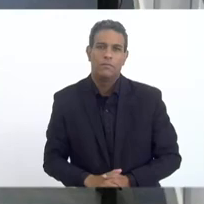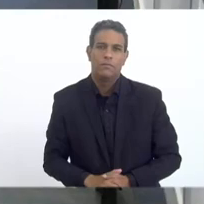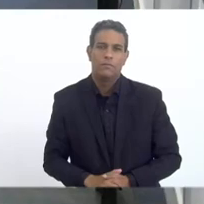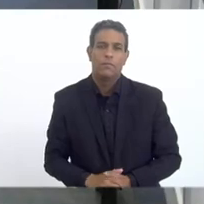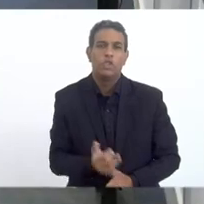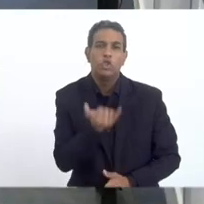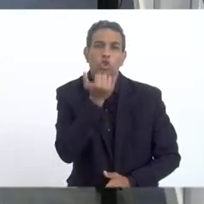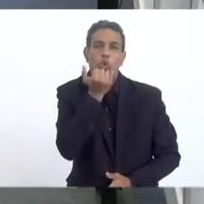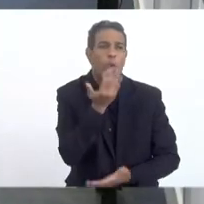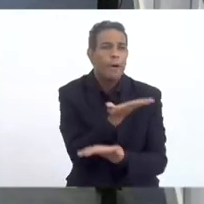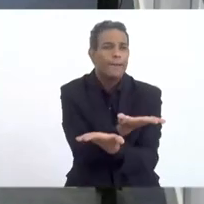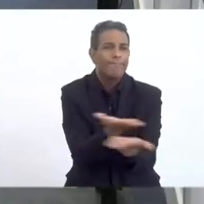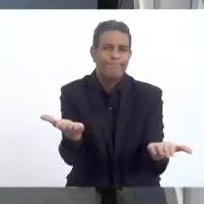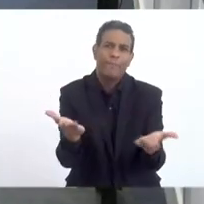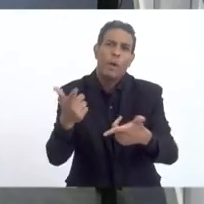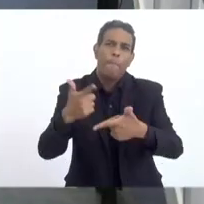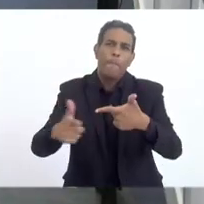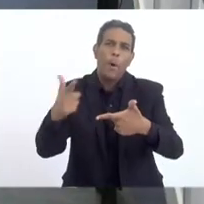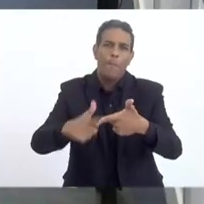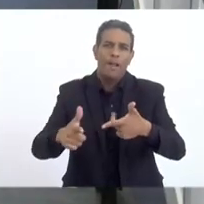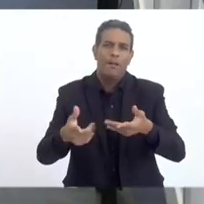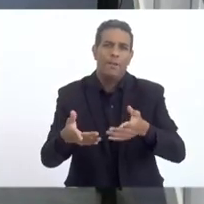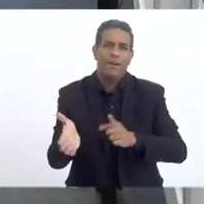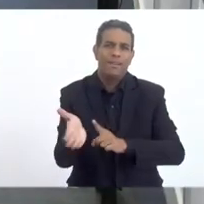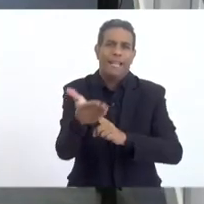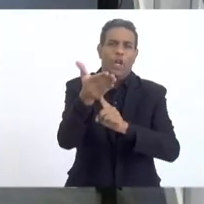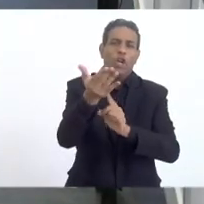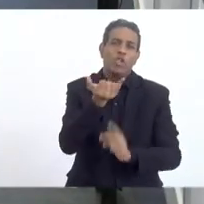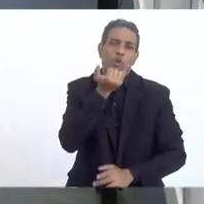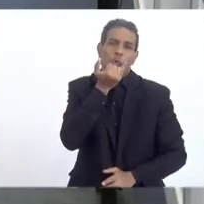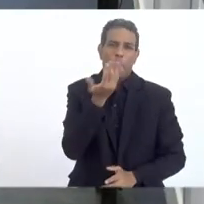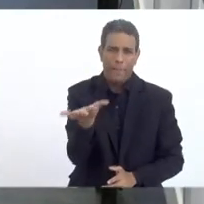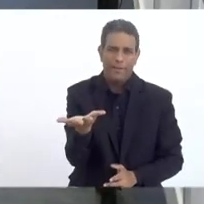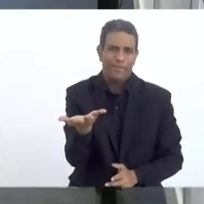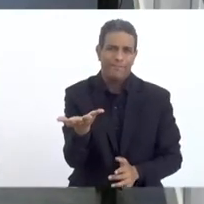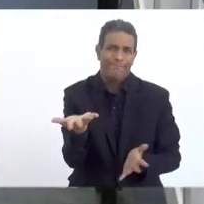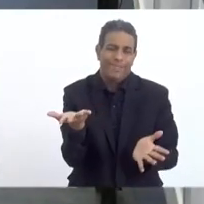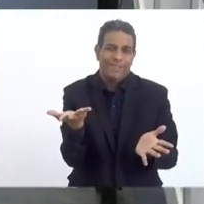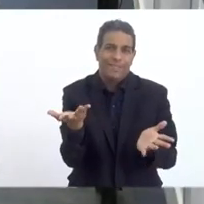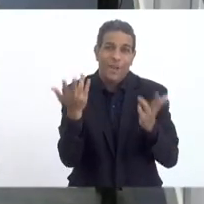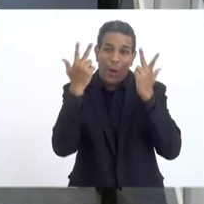Peço desculpas aí pelo embrólio tecnológico. Faz parte.